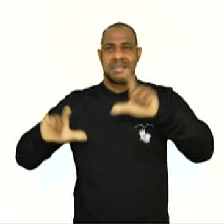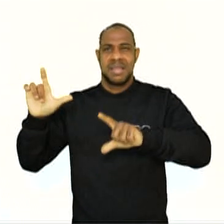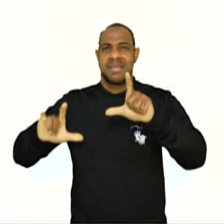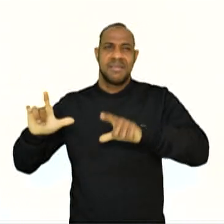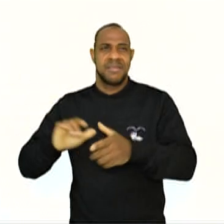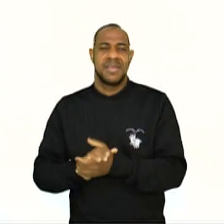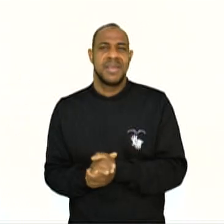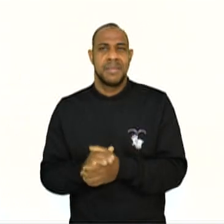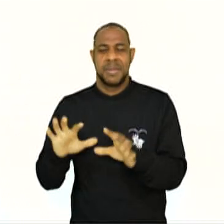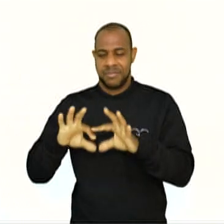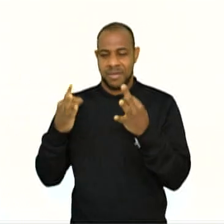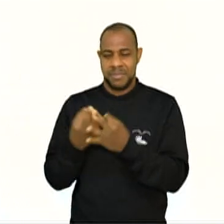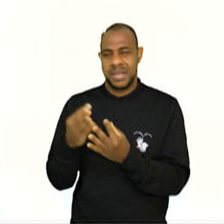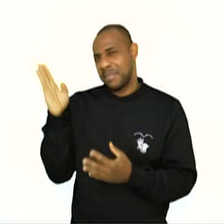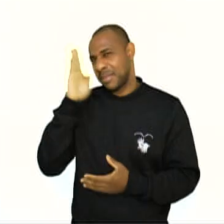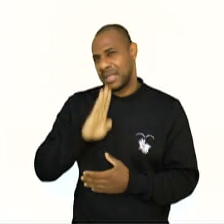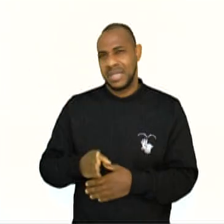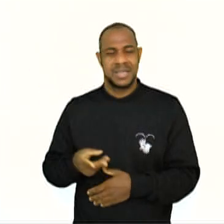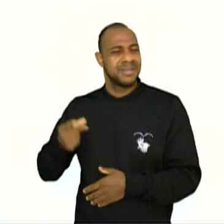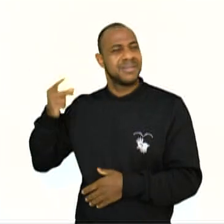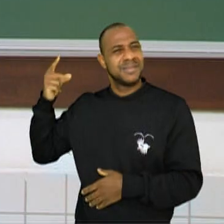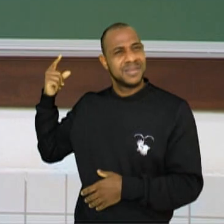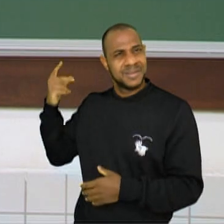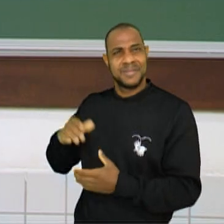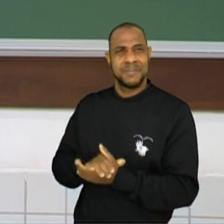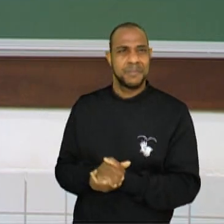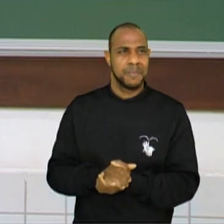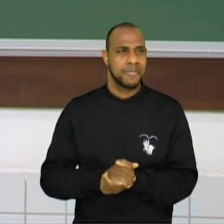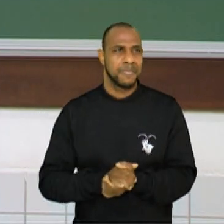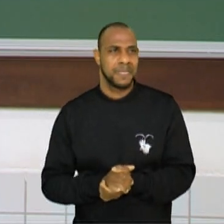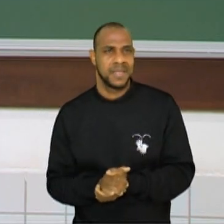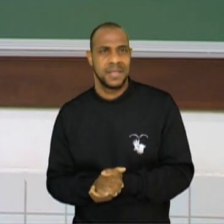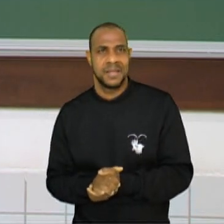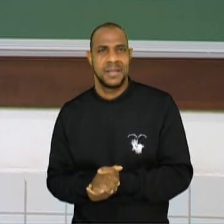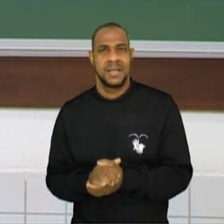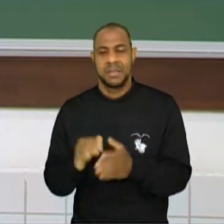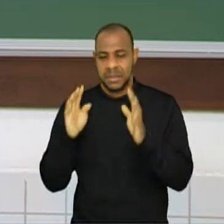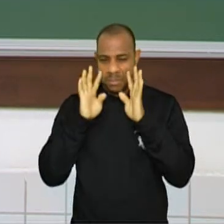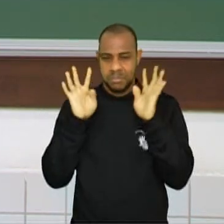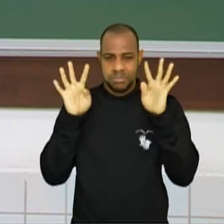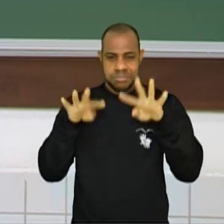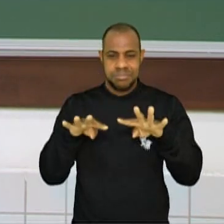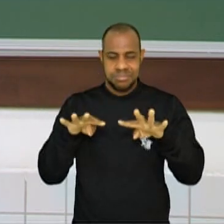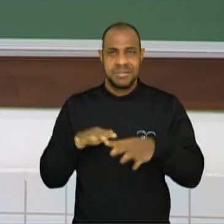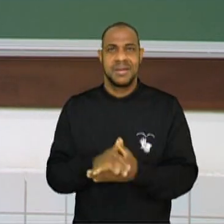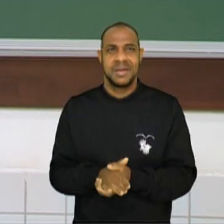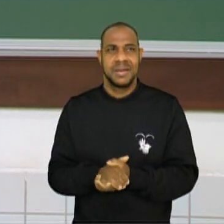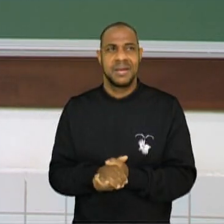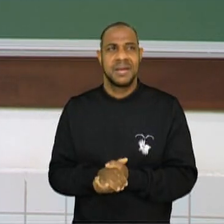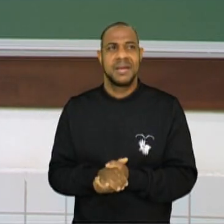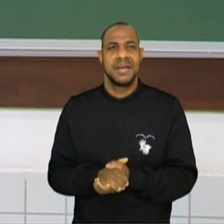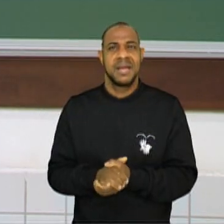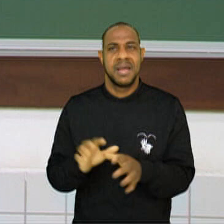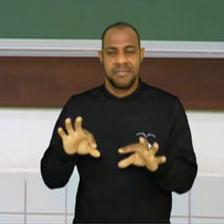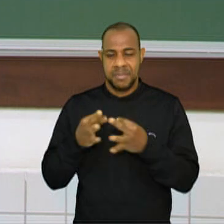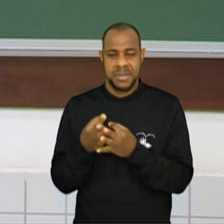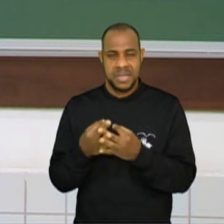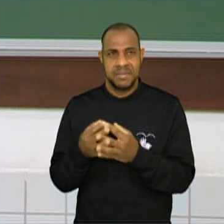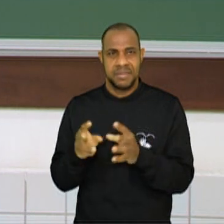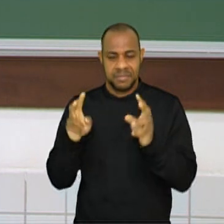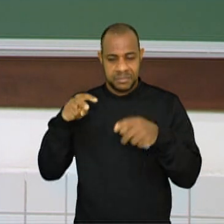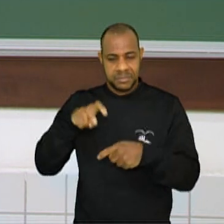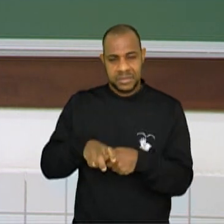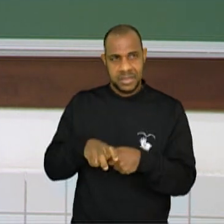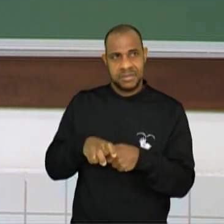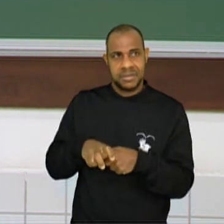para as famílias brasileiras. Era o móvel central, para onde apontavam os outros móveis e onde a família agora se reunia. Não mais na